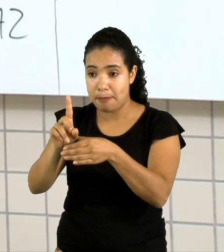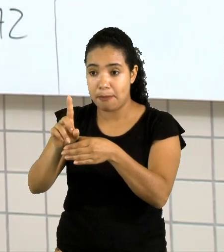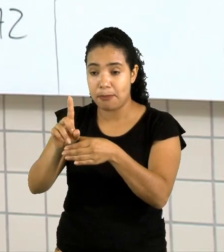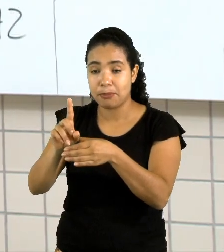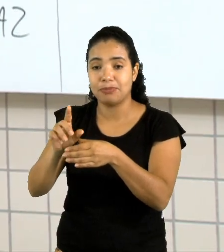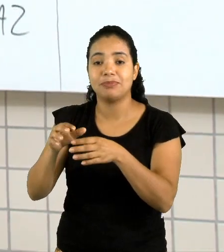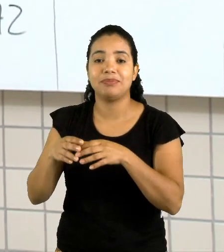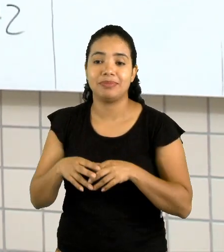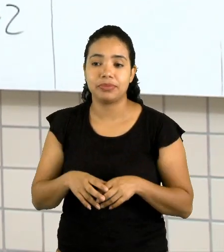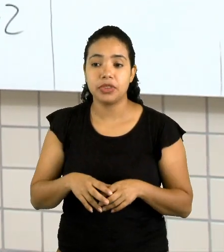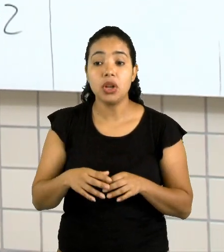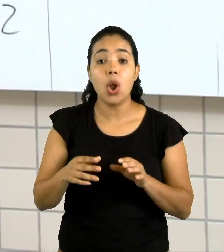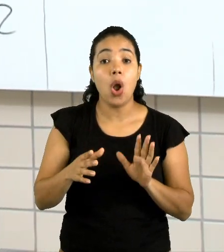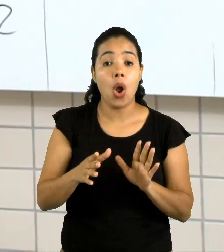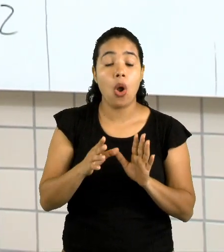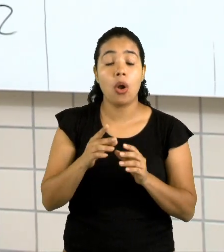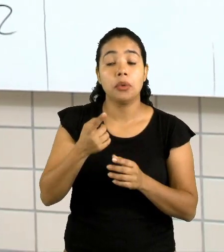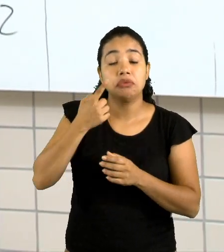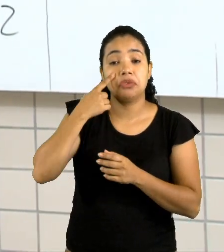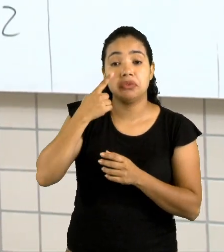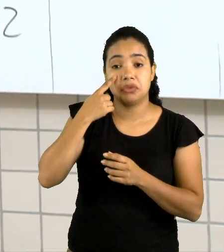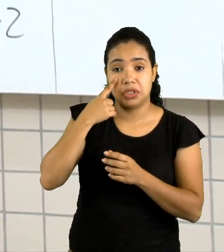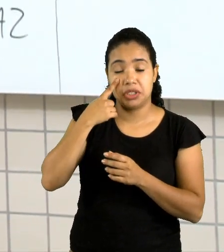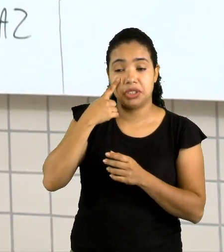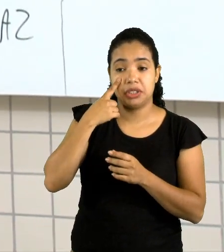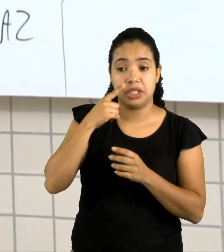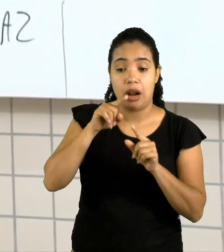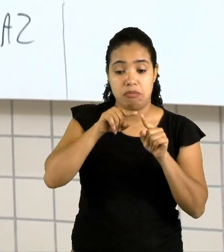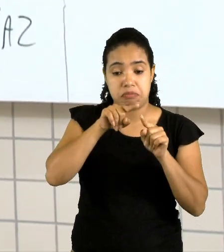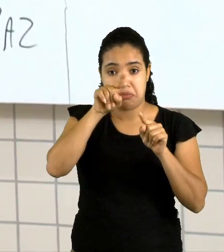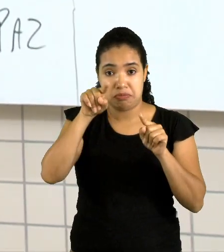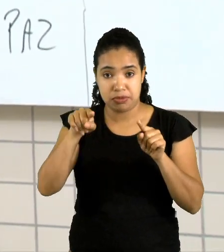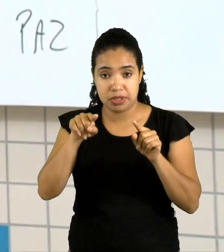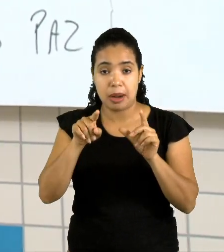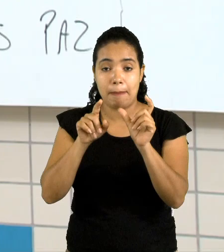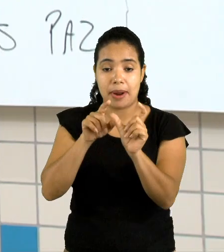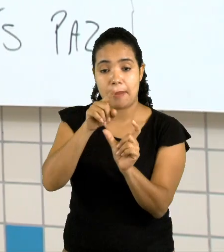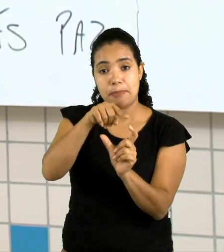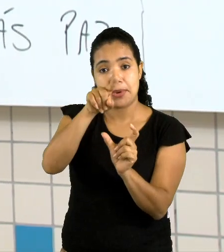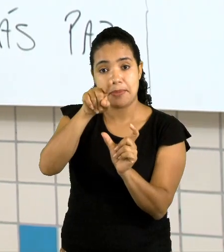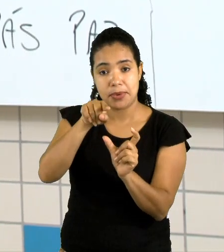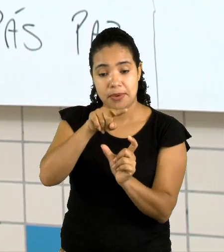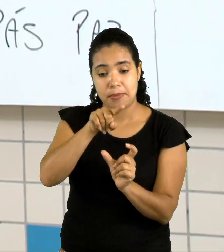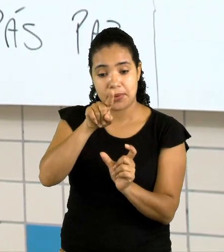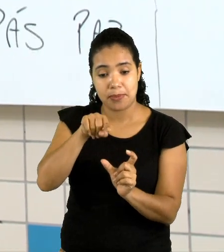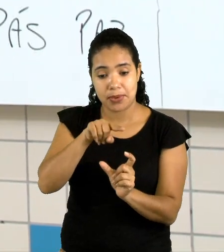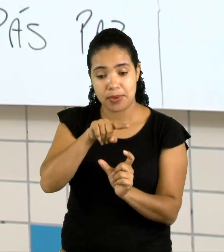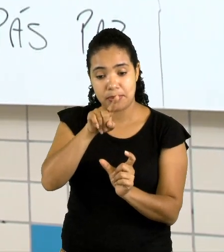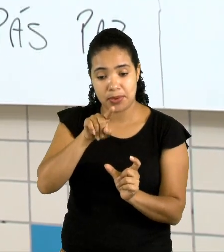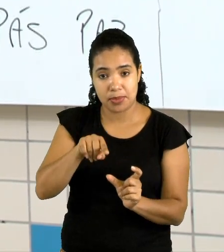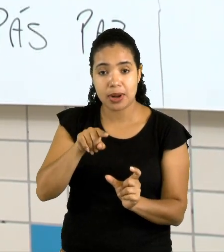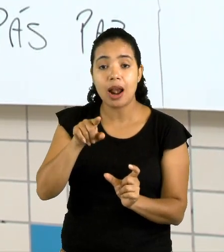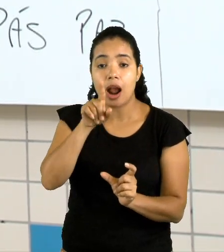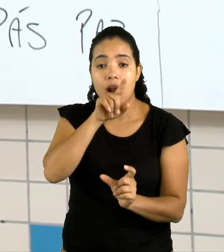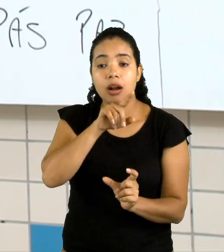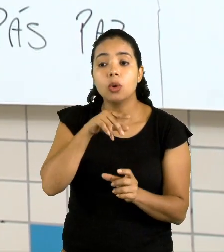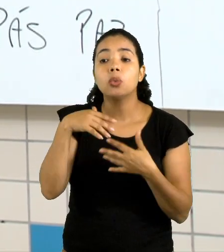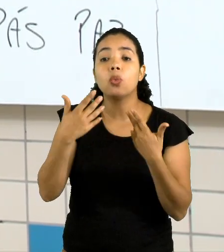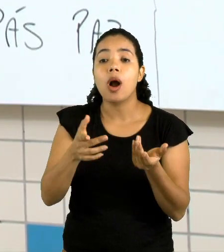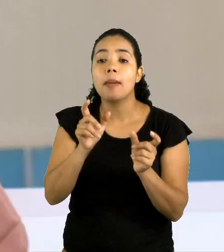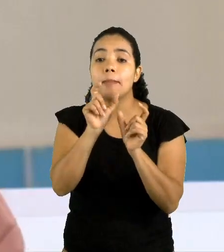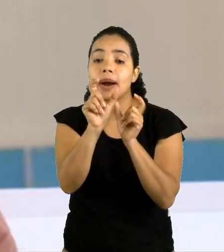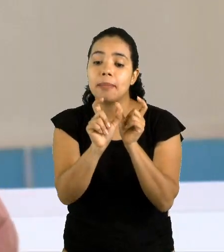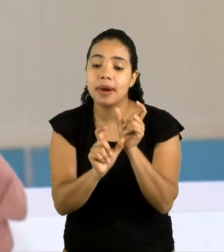que aparece o acento circunflexo. Quais são as palavras que tem aí, Fava, que tem acento circunflexo?